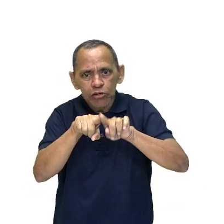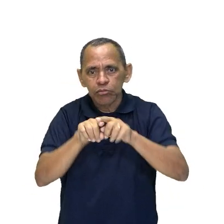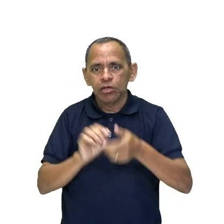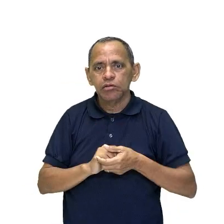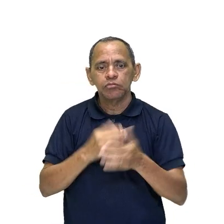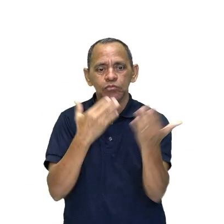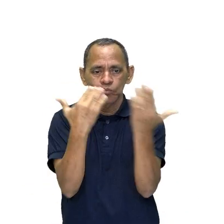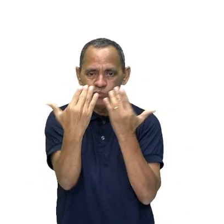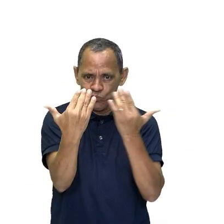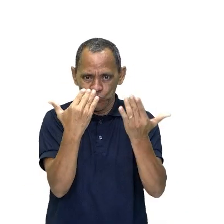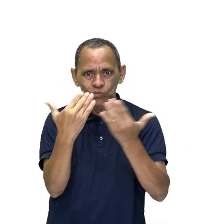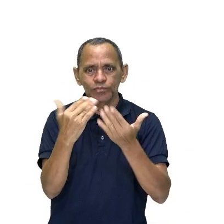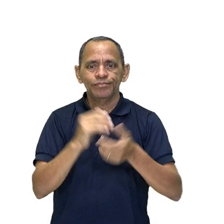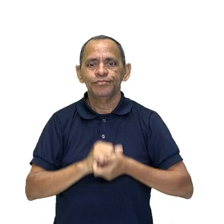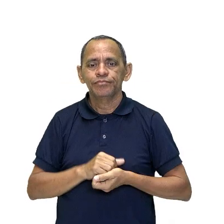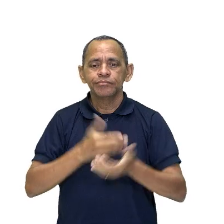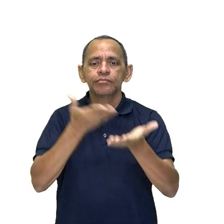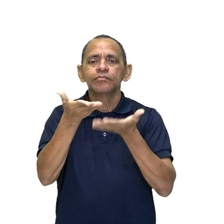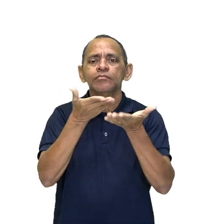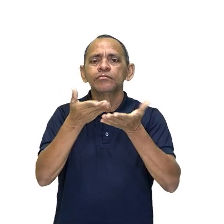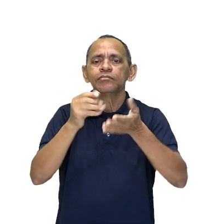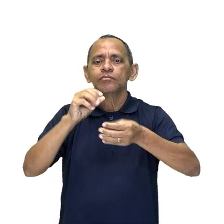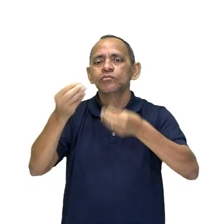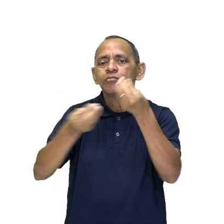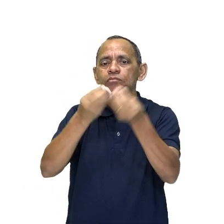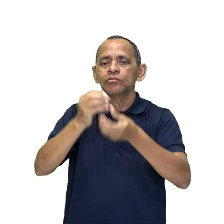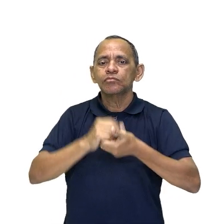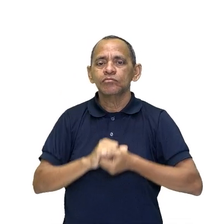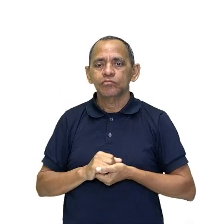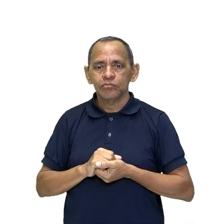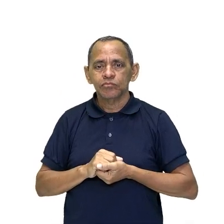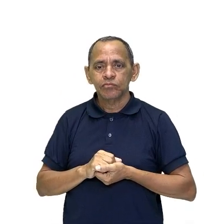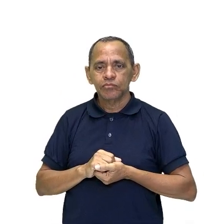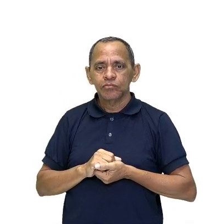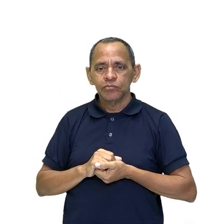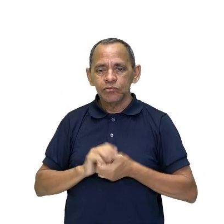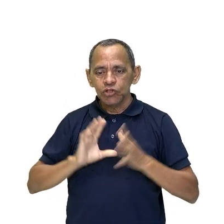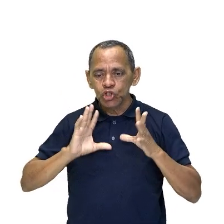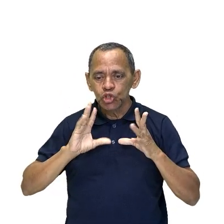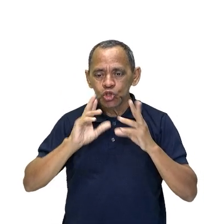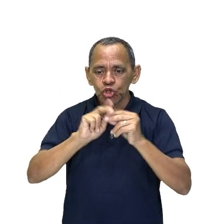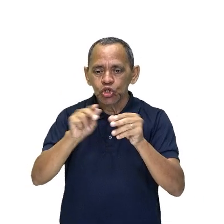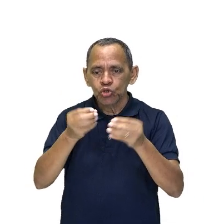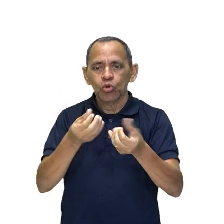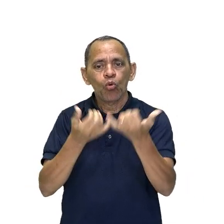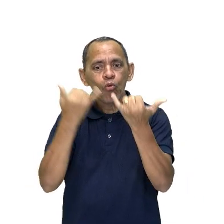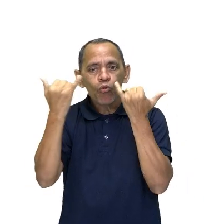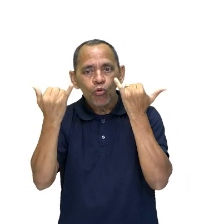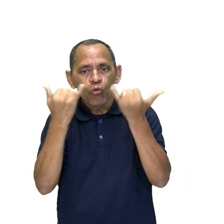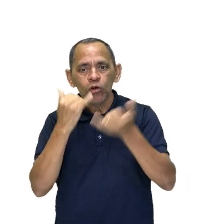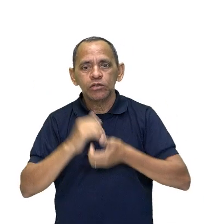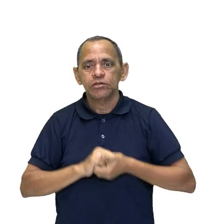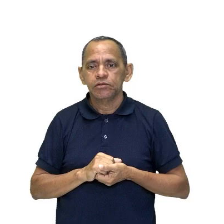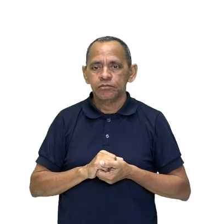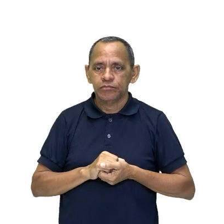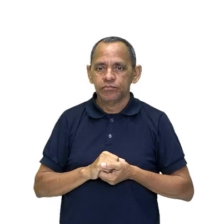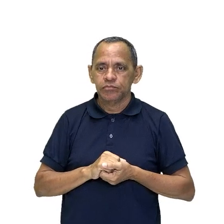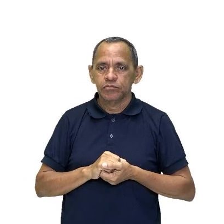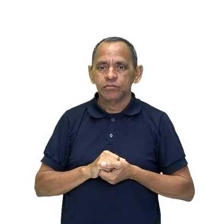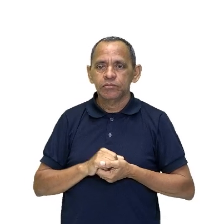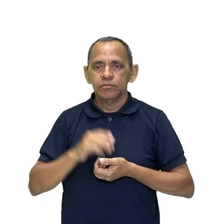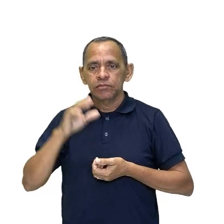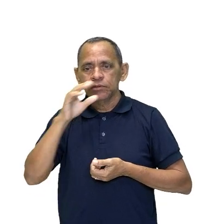né? Essa interação sua, minha, de todos nós, com a informação de forma não linear,